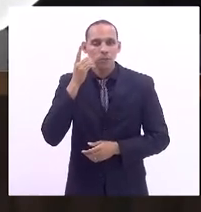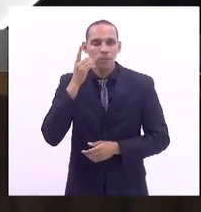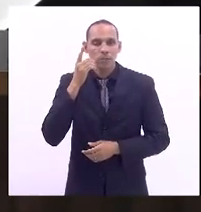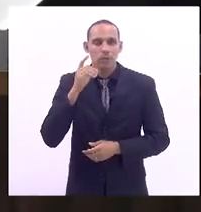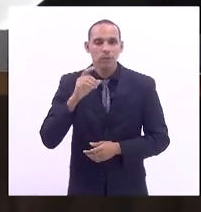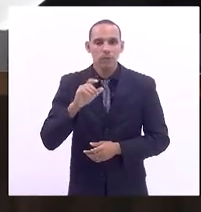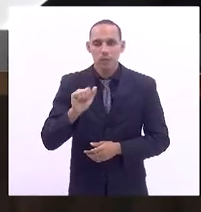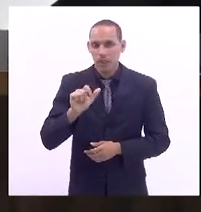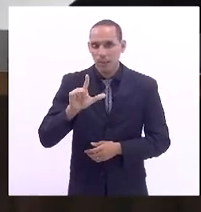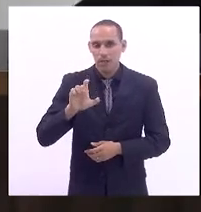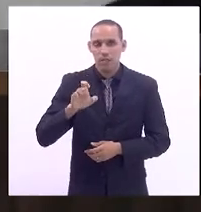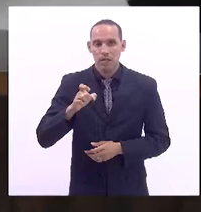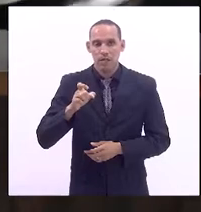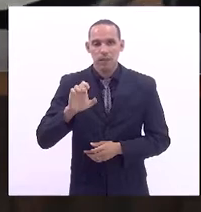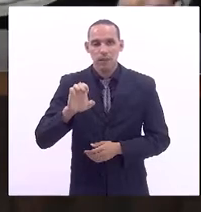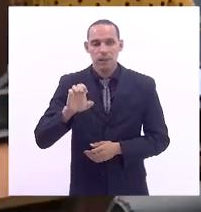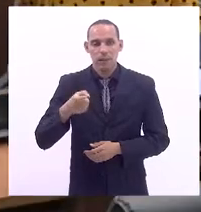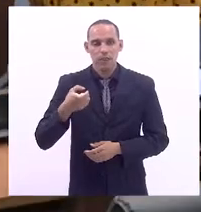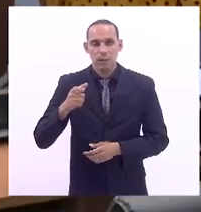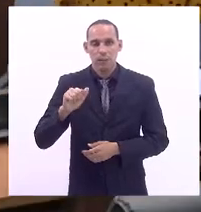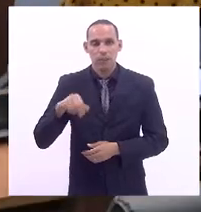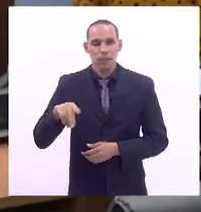Alexandre Freitas